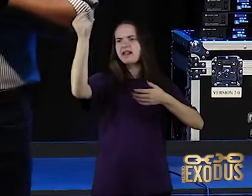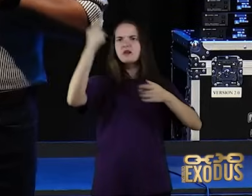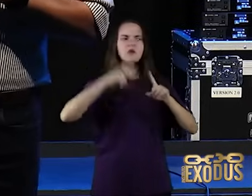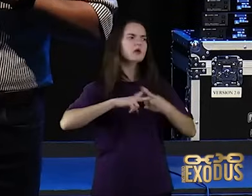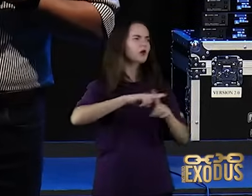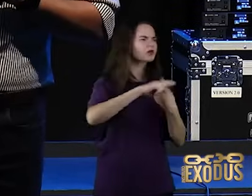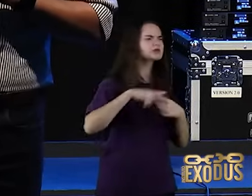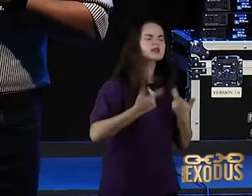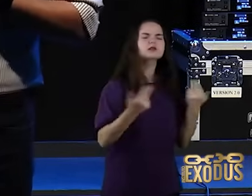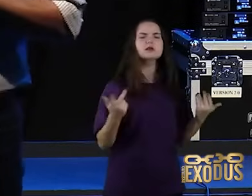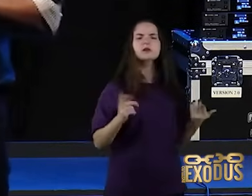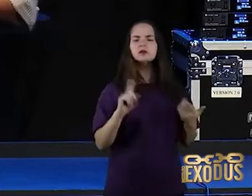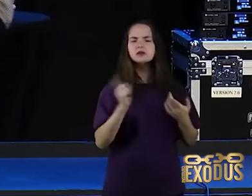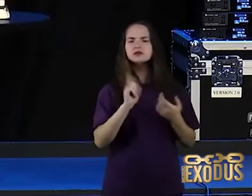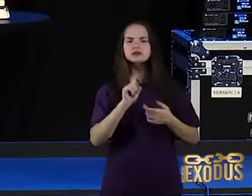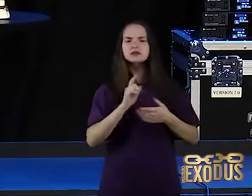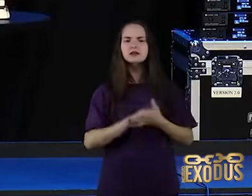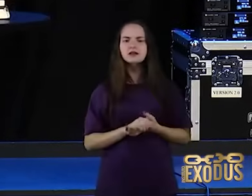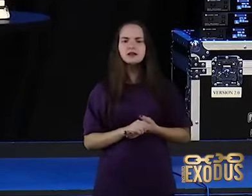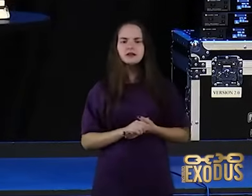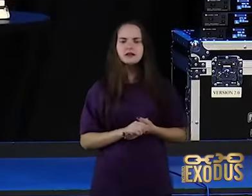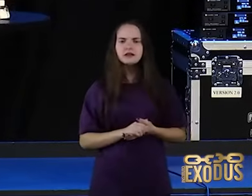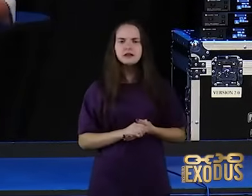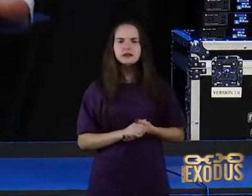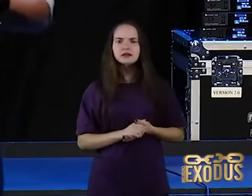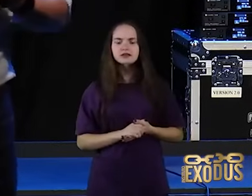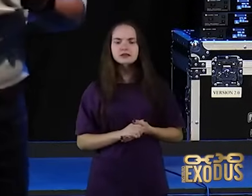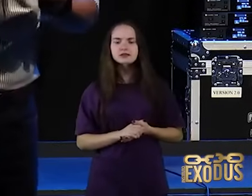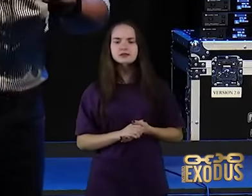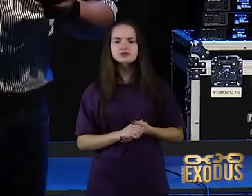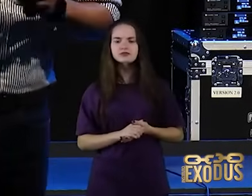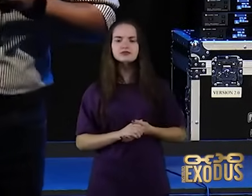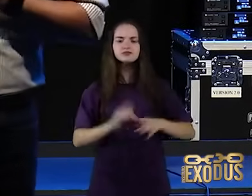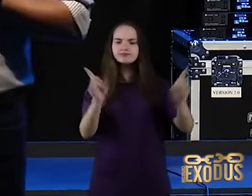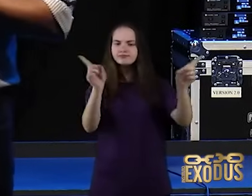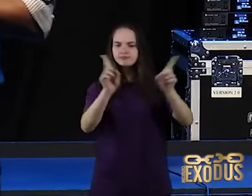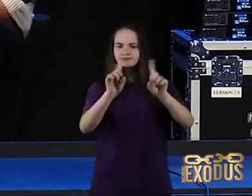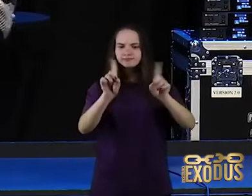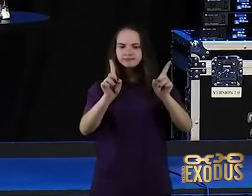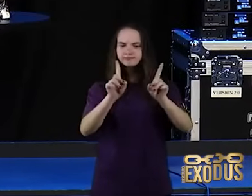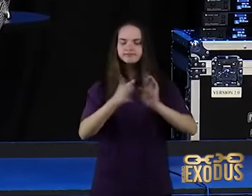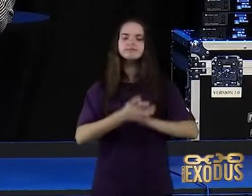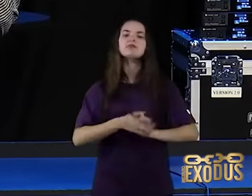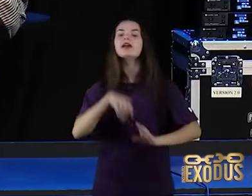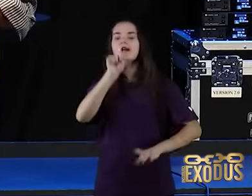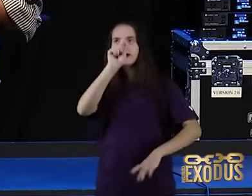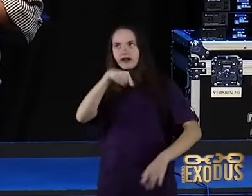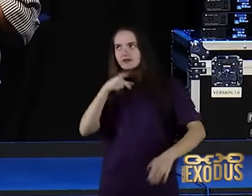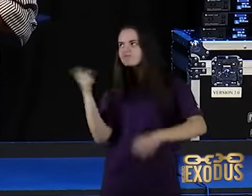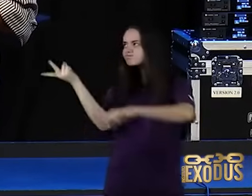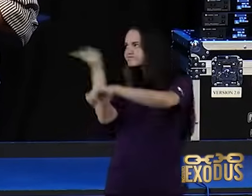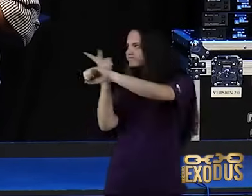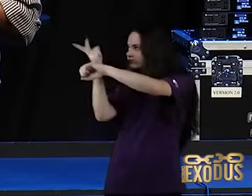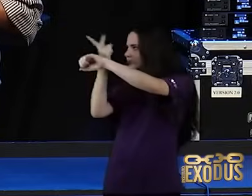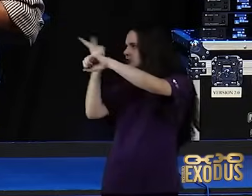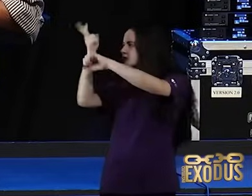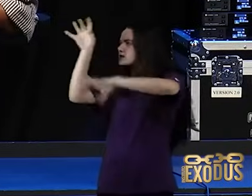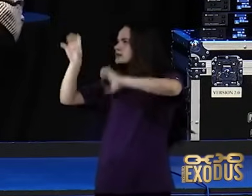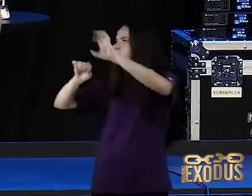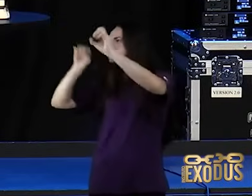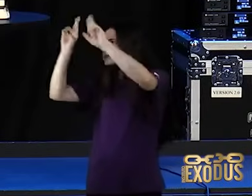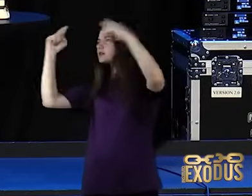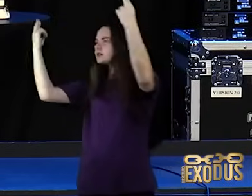é transformar a terra arrasada num lugar lindo não é isso é buscar o reino de Deus